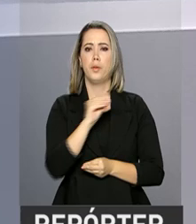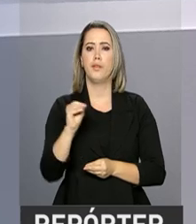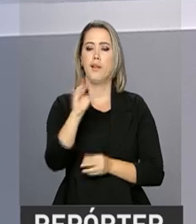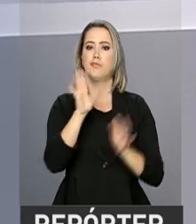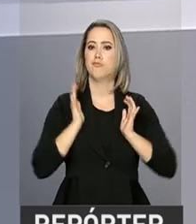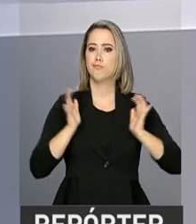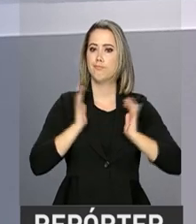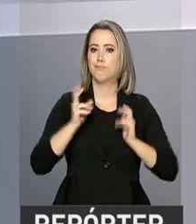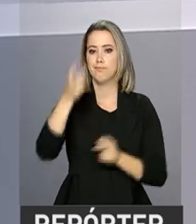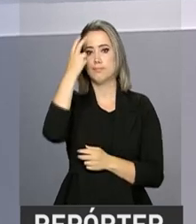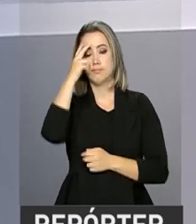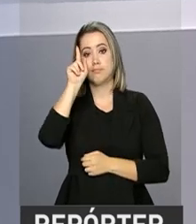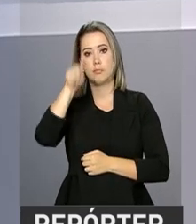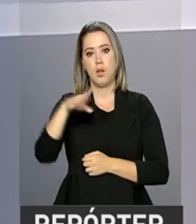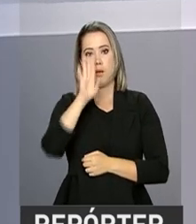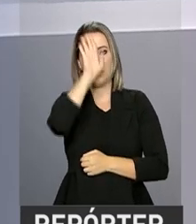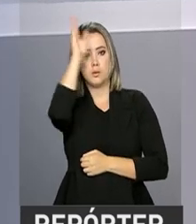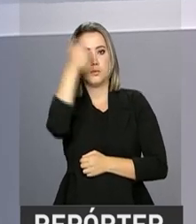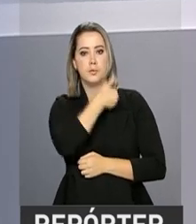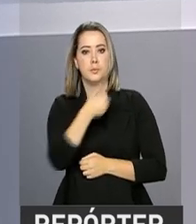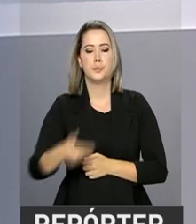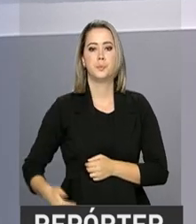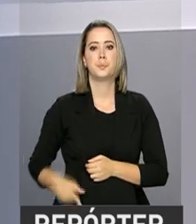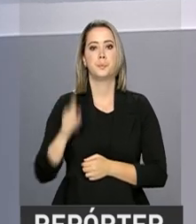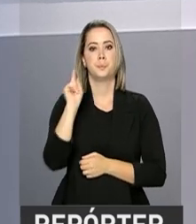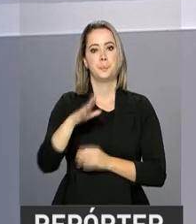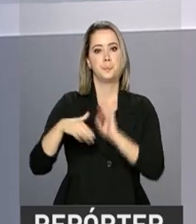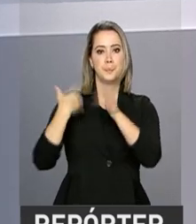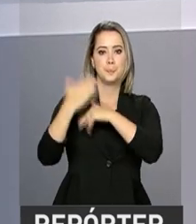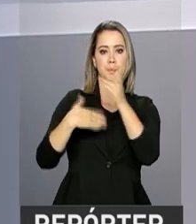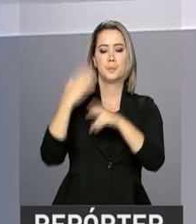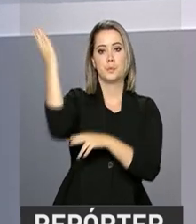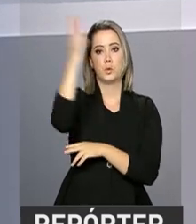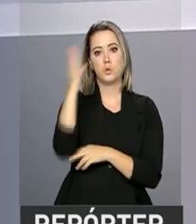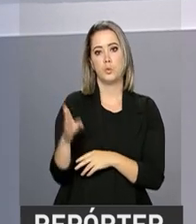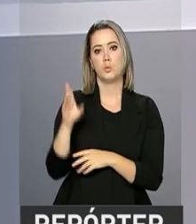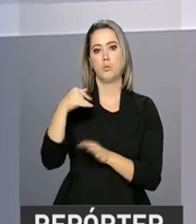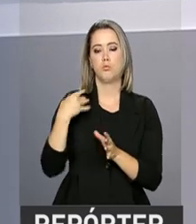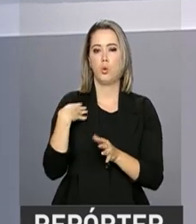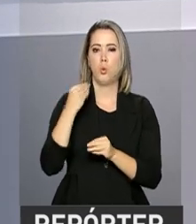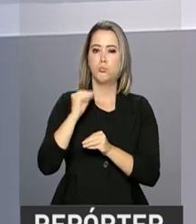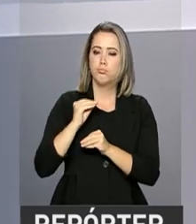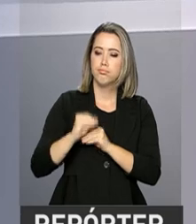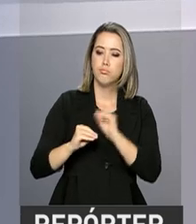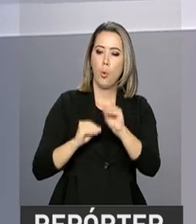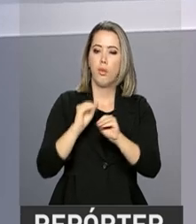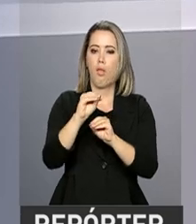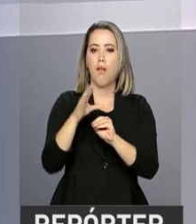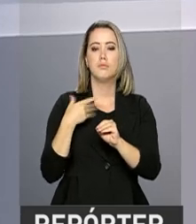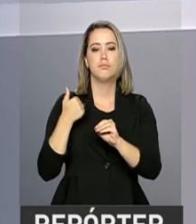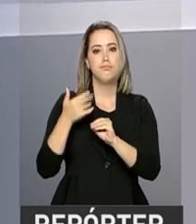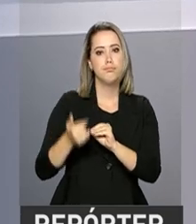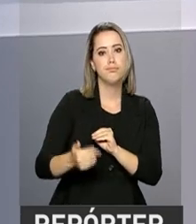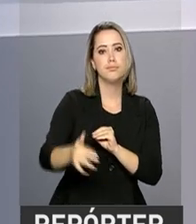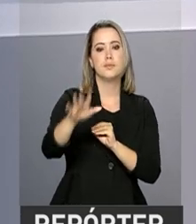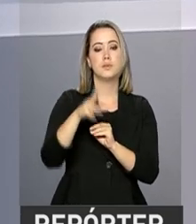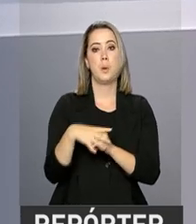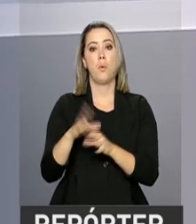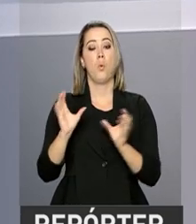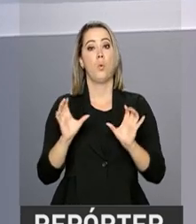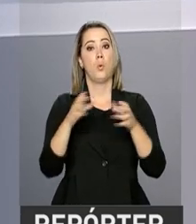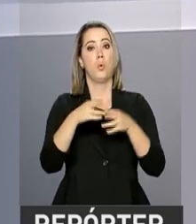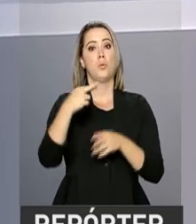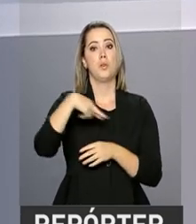Preservar o patrimônio cultural é uma das prioridades do governo. É a tradição brasileira sendo mantida por gerações. A equipe da